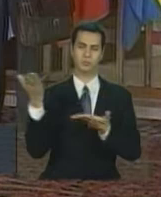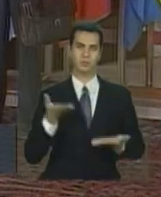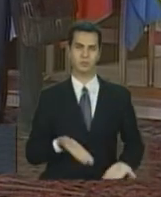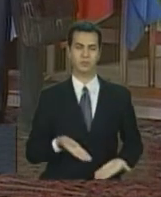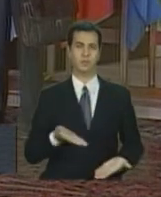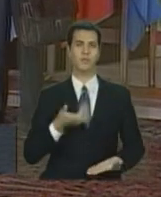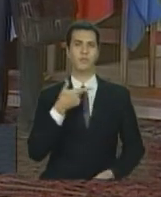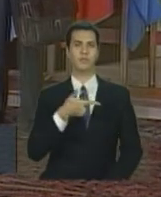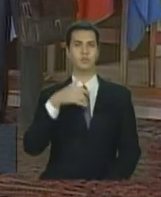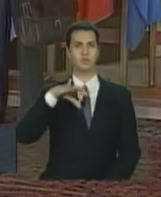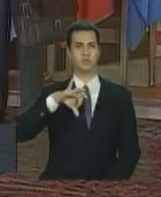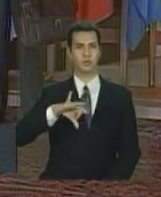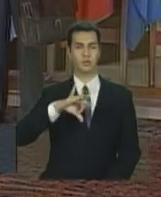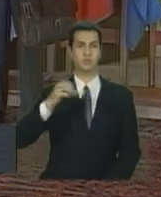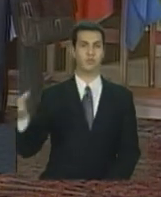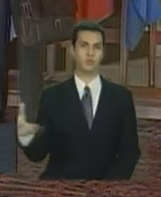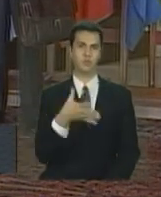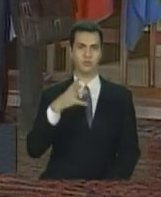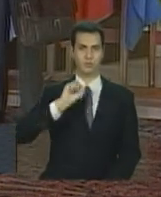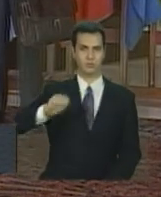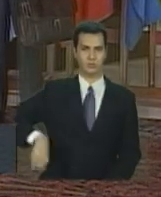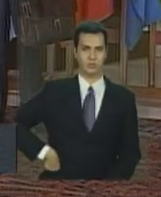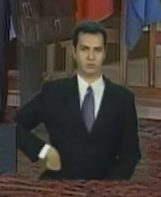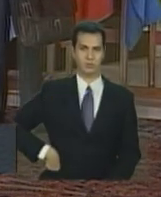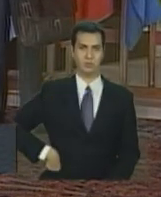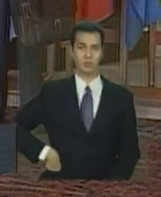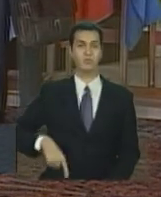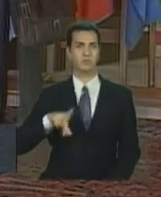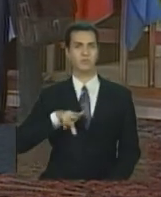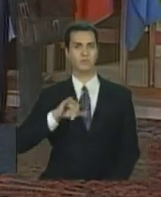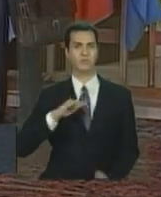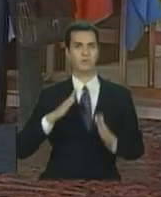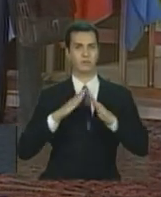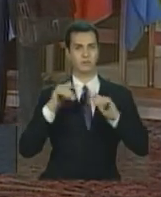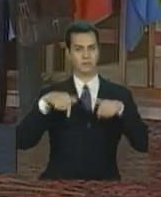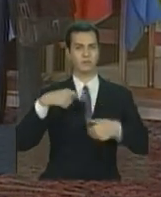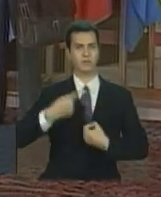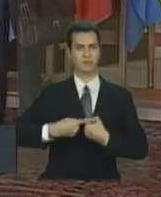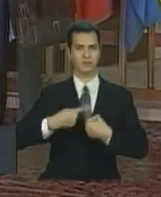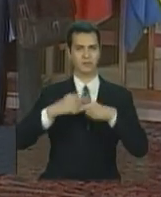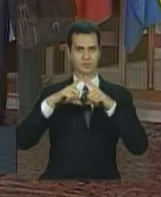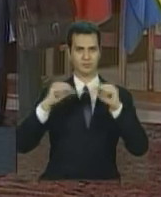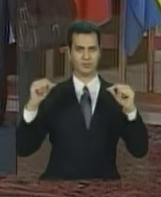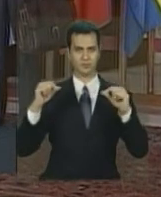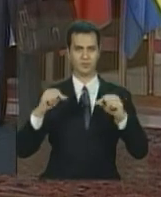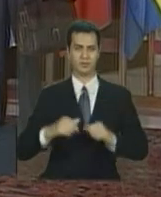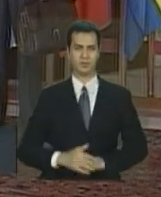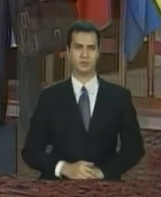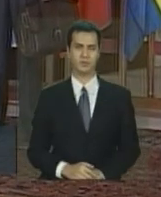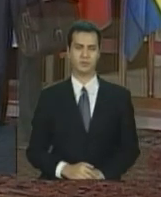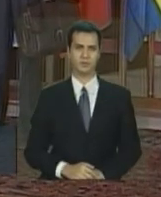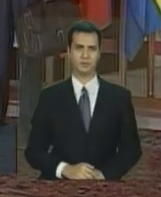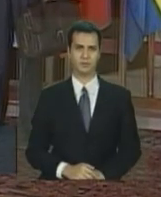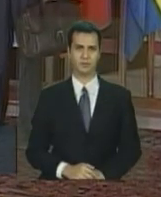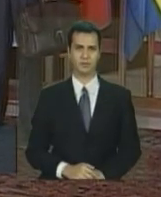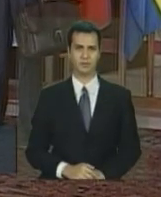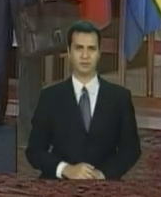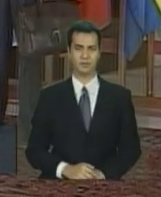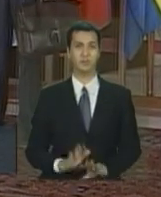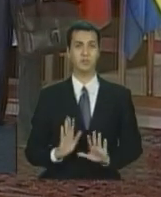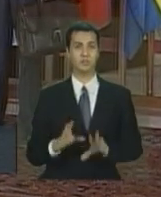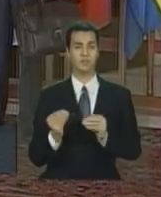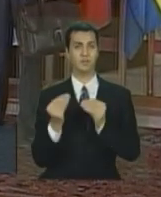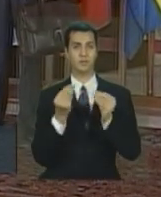de 20 novos embaixadores que residirão aqui na cidade de Brasília. Já entregaram as